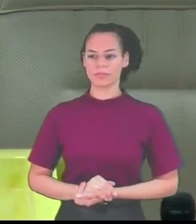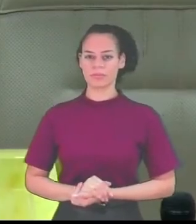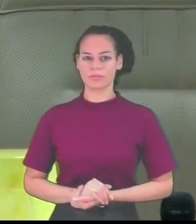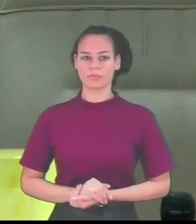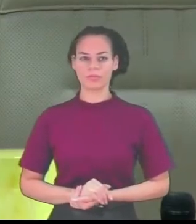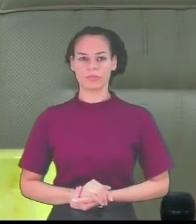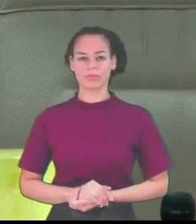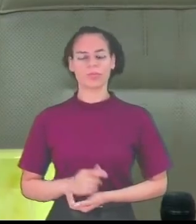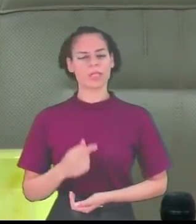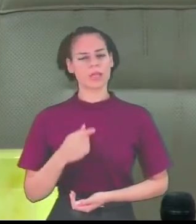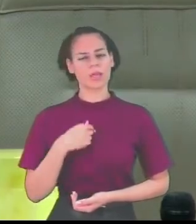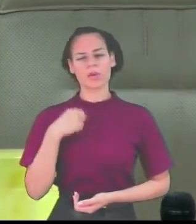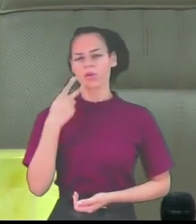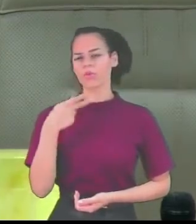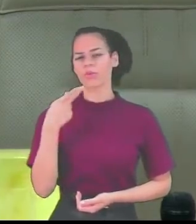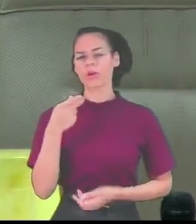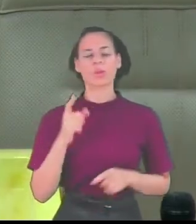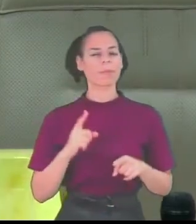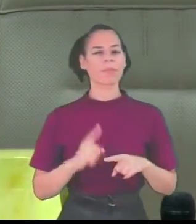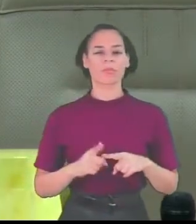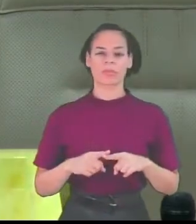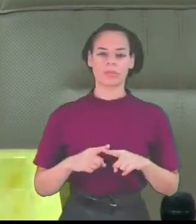O que é que eu digo isso